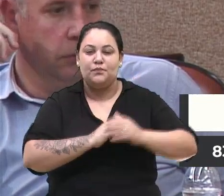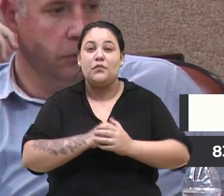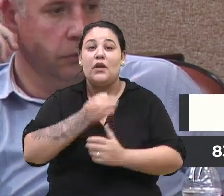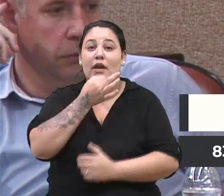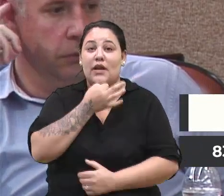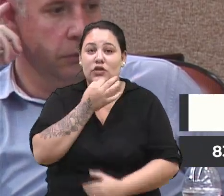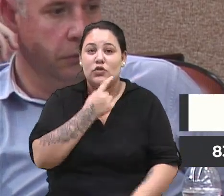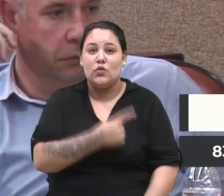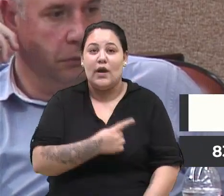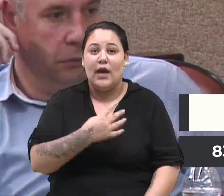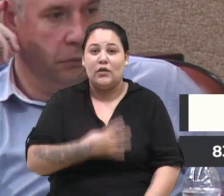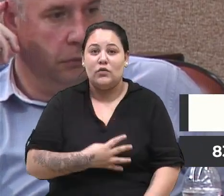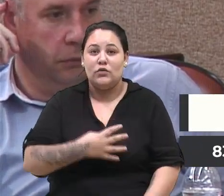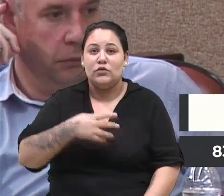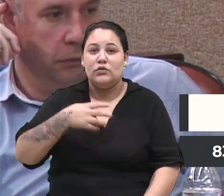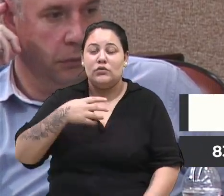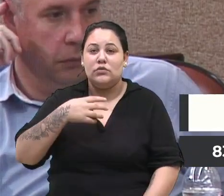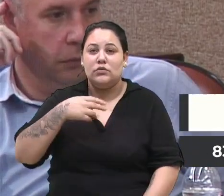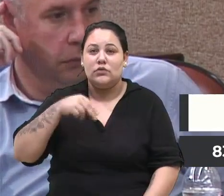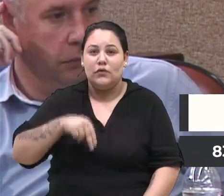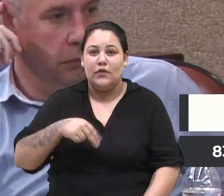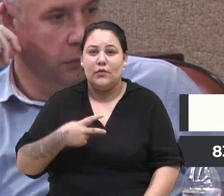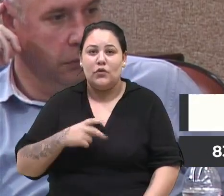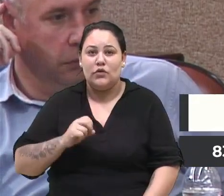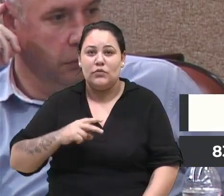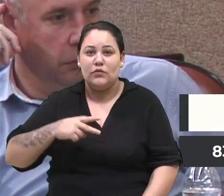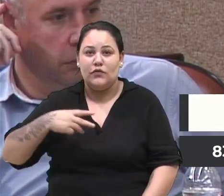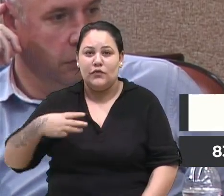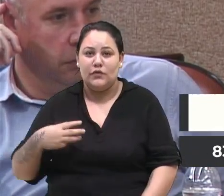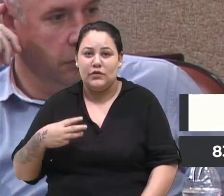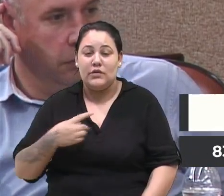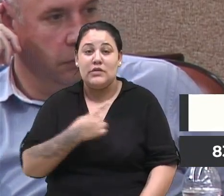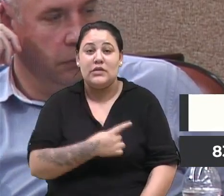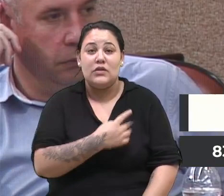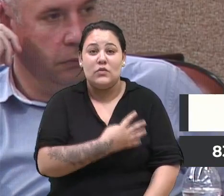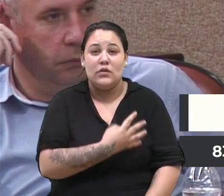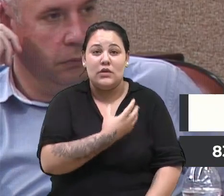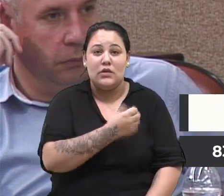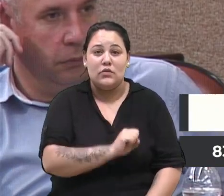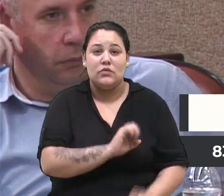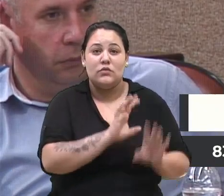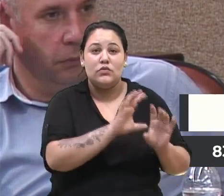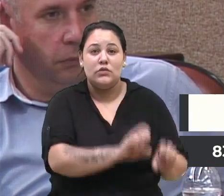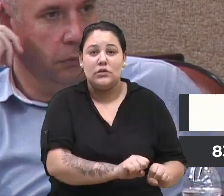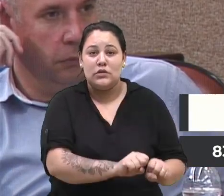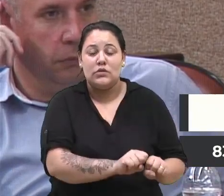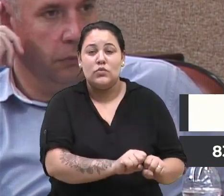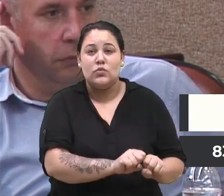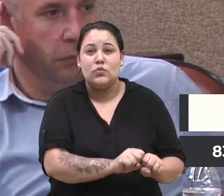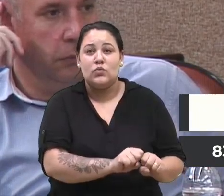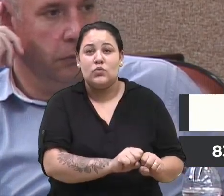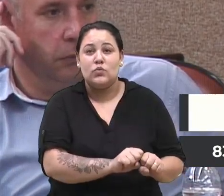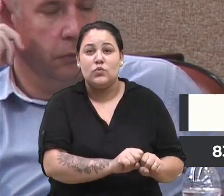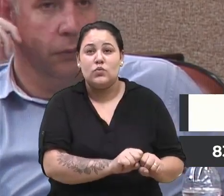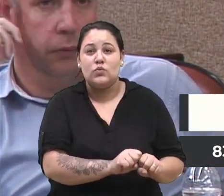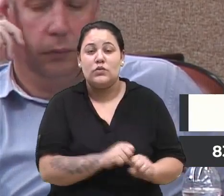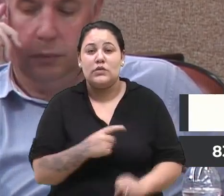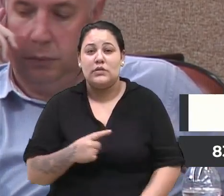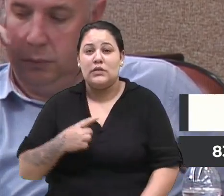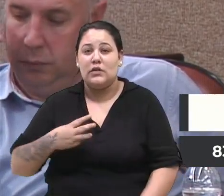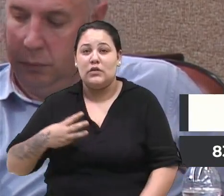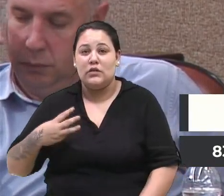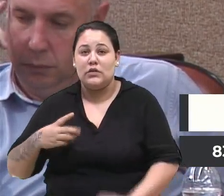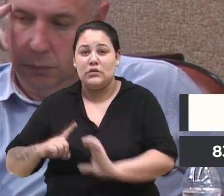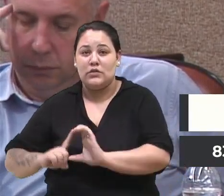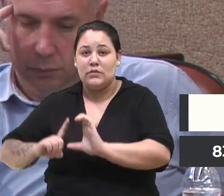de novembro de 2023, 148 anos de colonização e 133 de emancipação